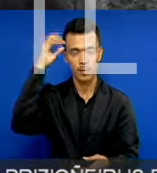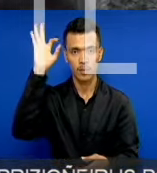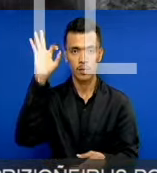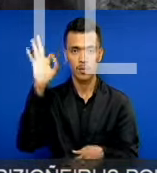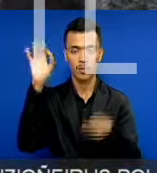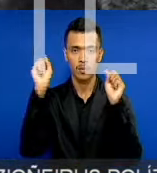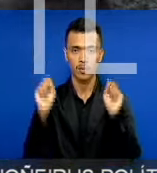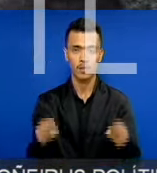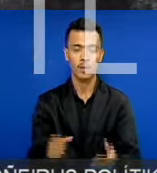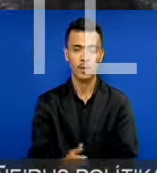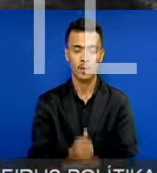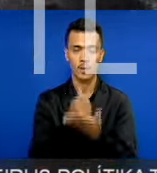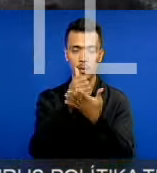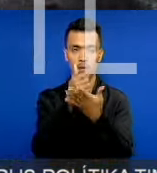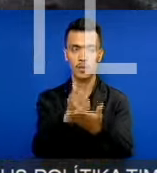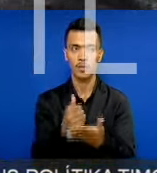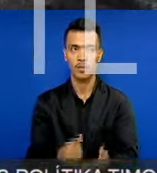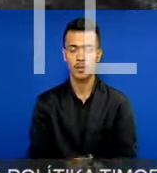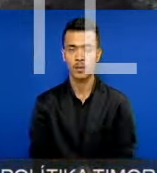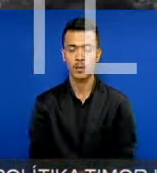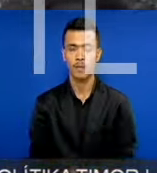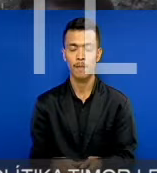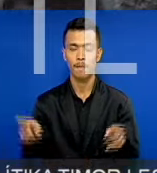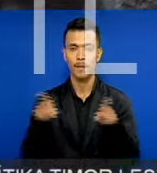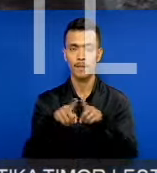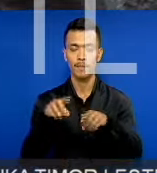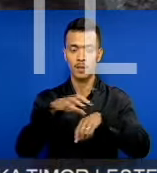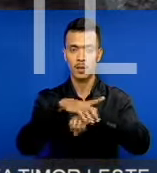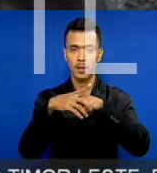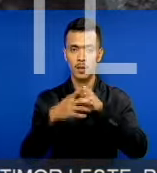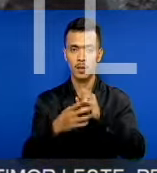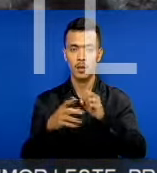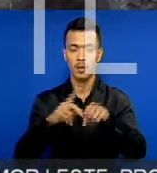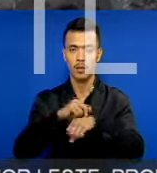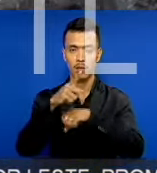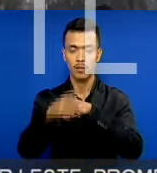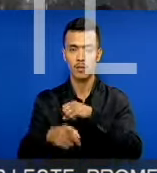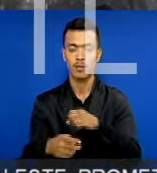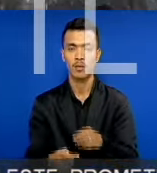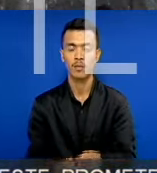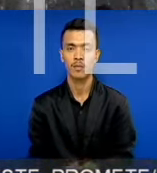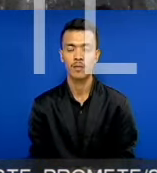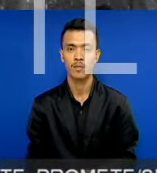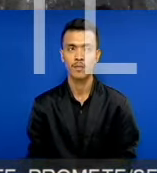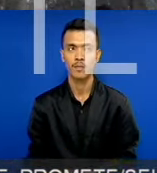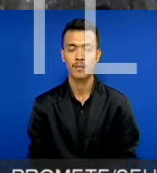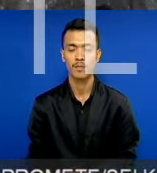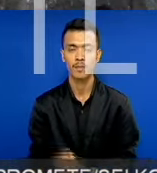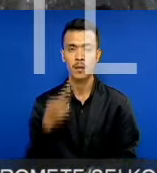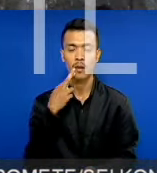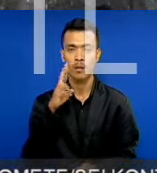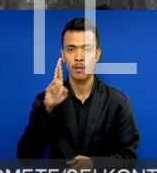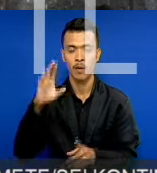mi han sa da bisa na trai sa san sera sera gra i mono ta ka bu ma mi feita uma tulu ira care a mi recomenda duni ba se